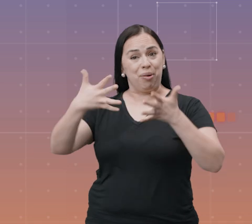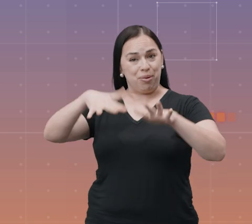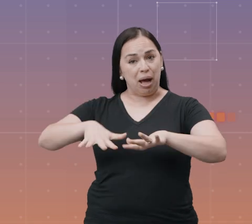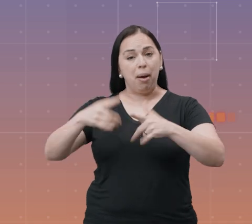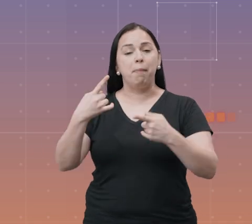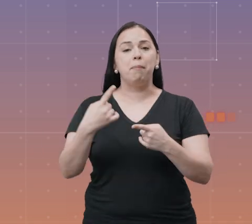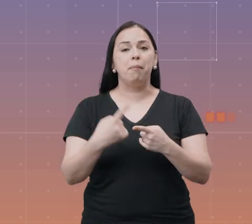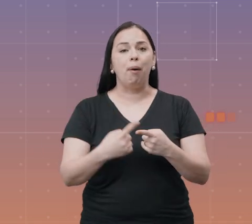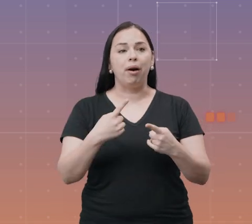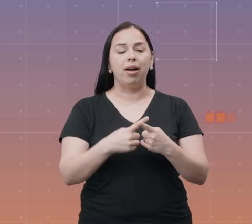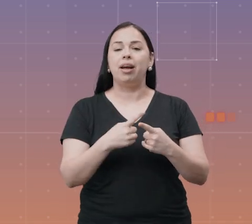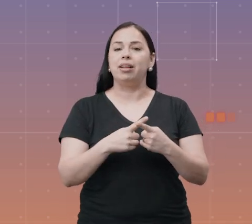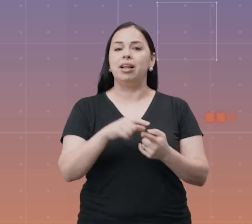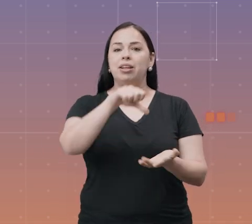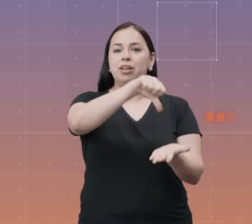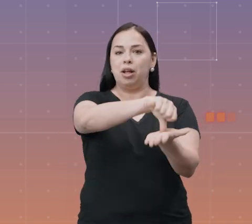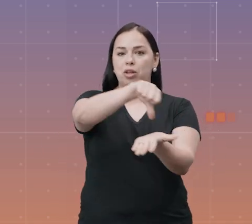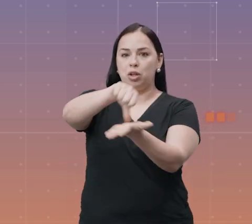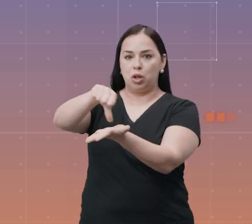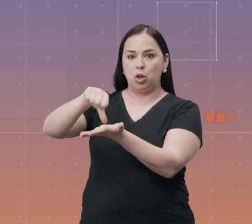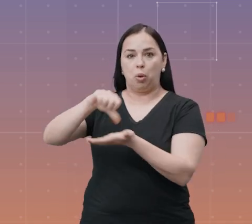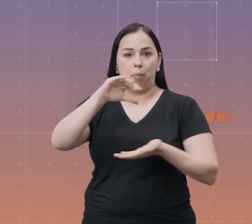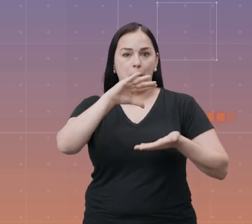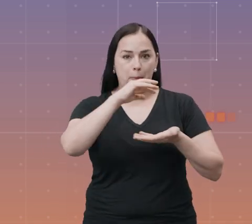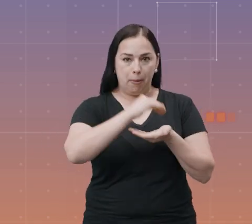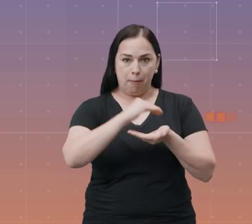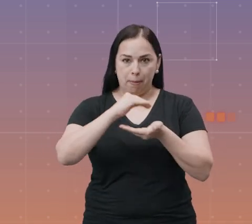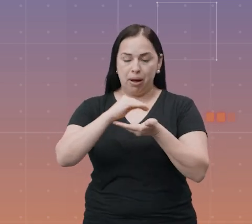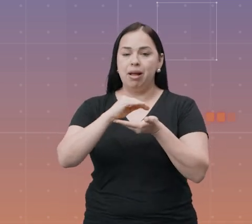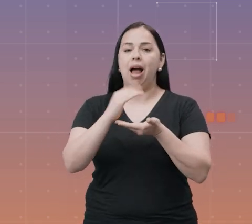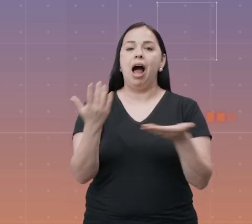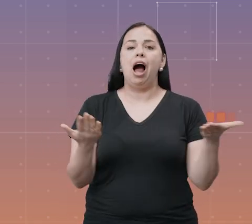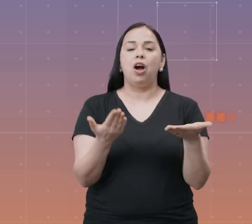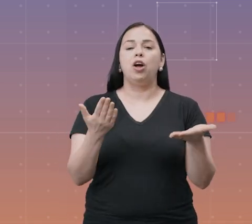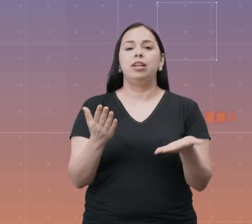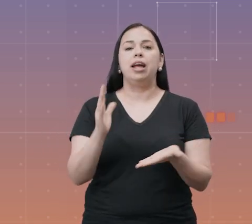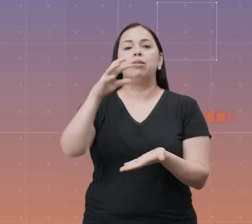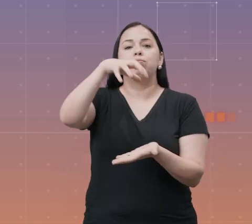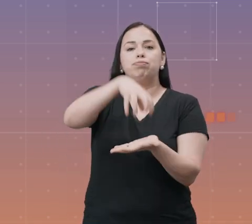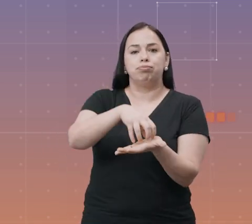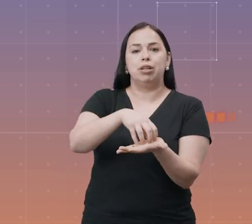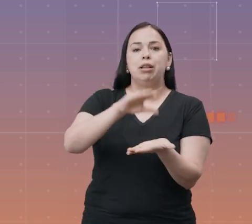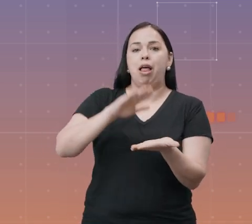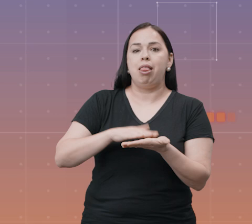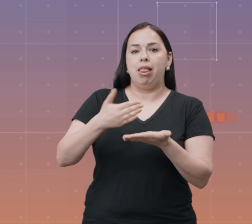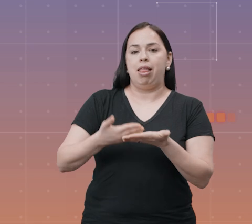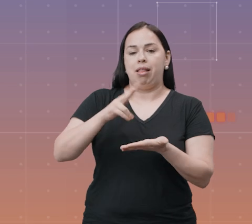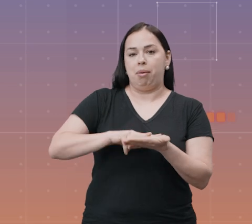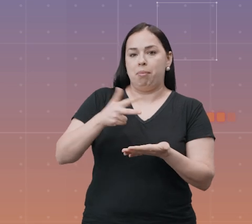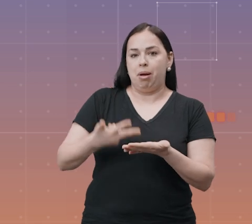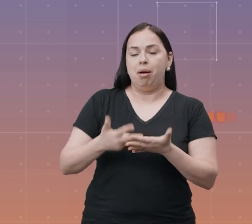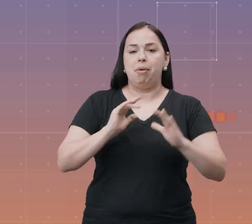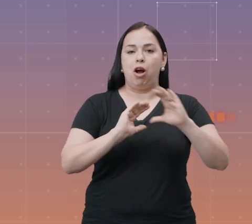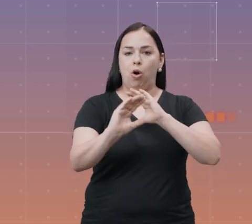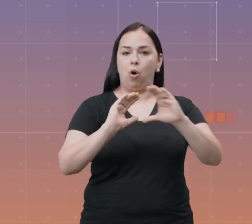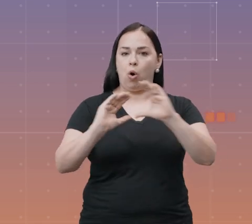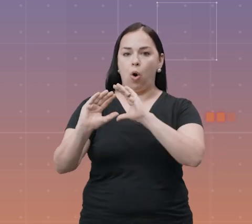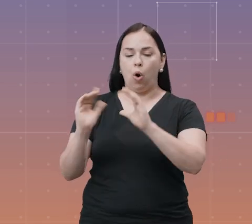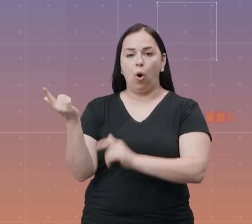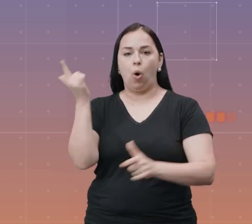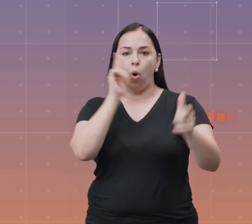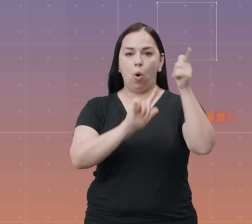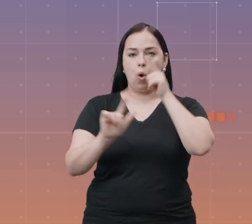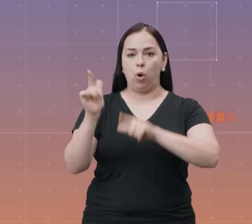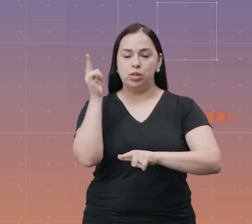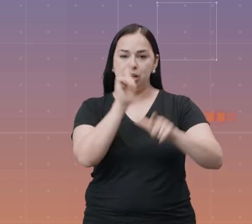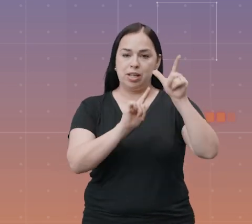inclusão. Isso porque os atendimentos nas unidades do Poupa Tempo contam com uma central de intérpretes para facilitar a